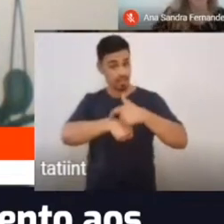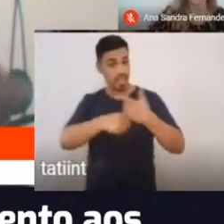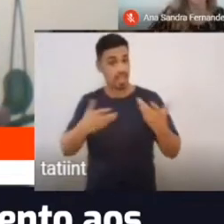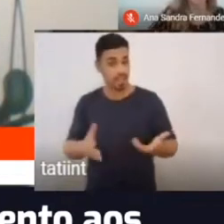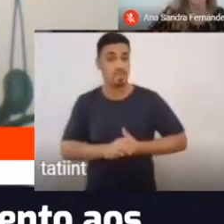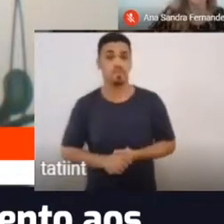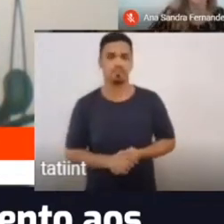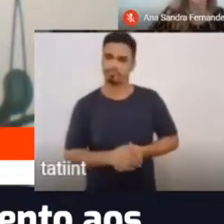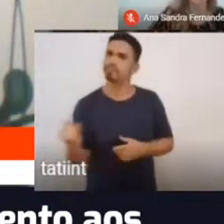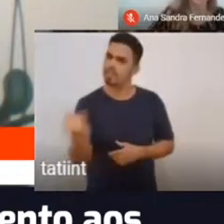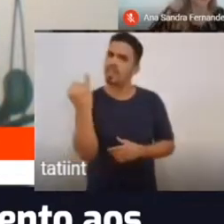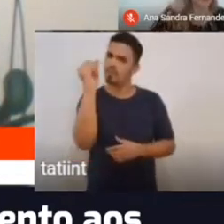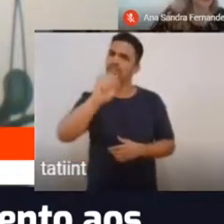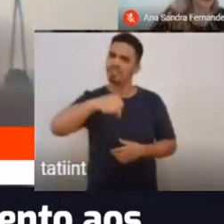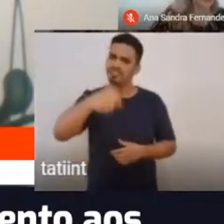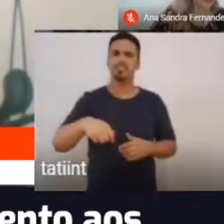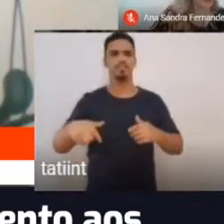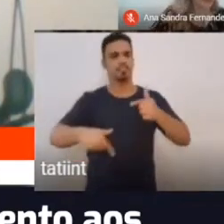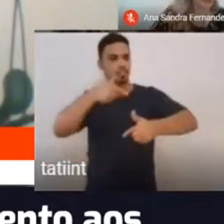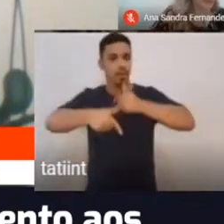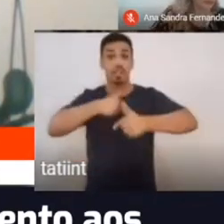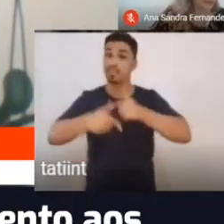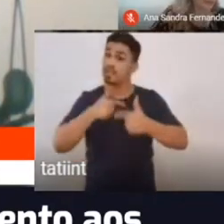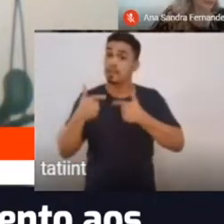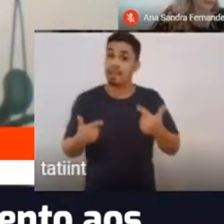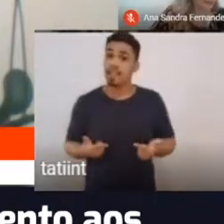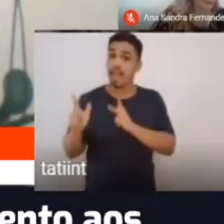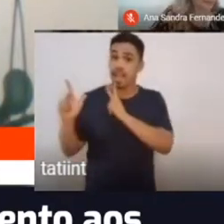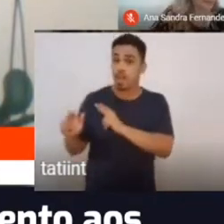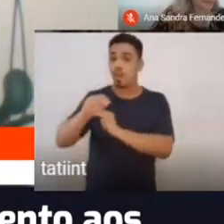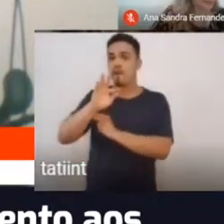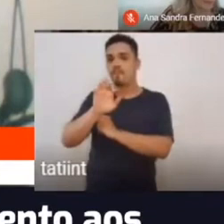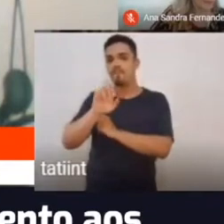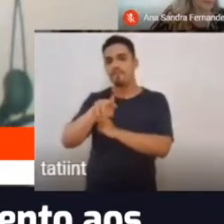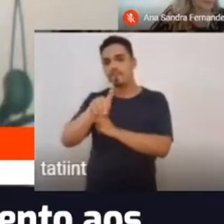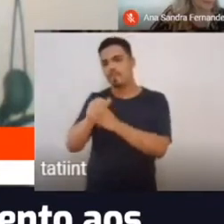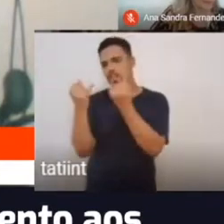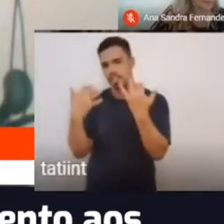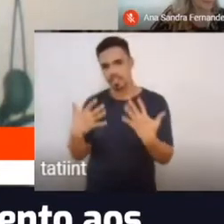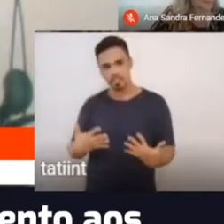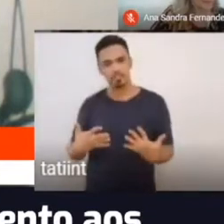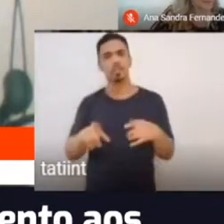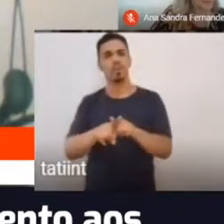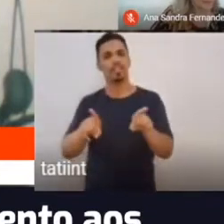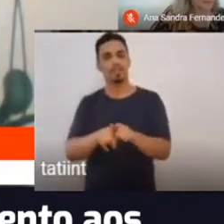3.267/2019. É muito importante a gente fazer essa construção, né? Como a Fernanda trouxe, como a Lê trouxe, que passa